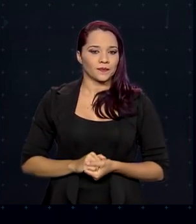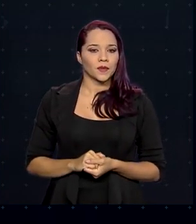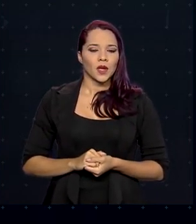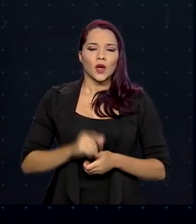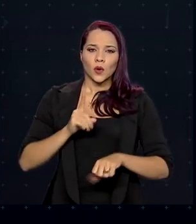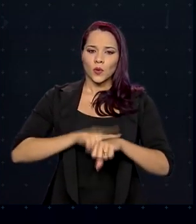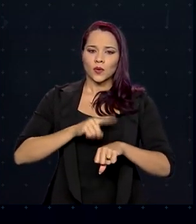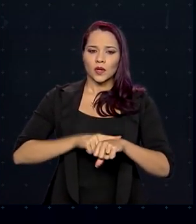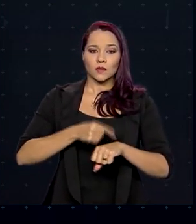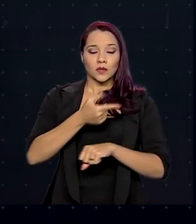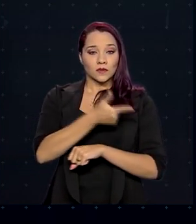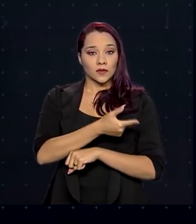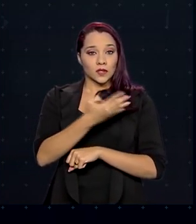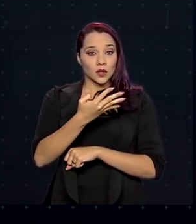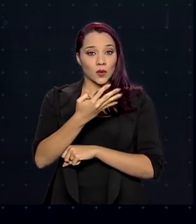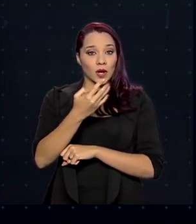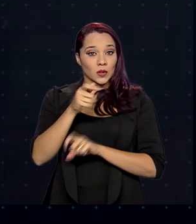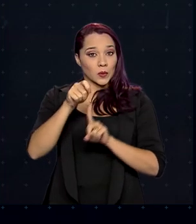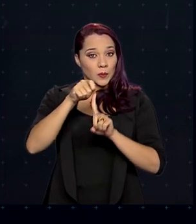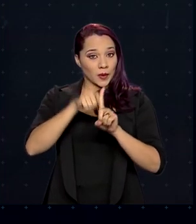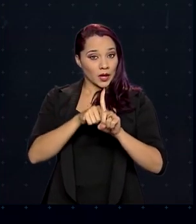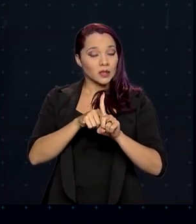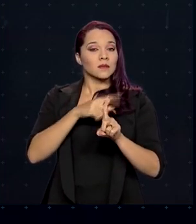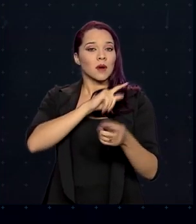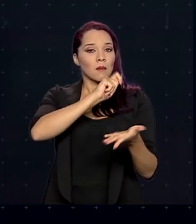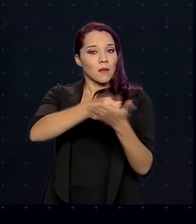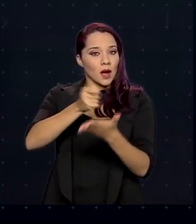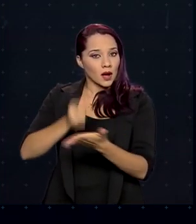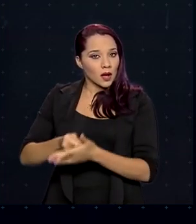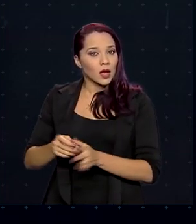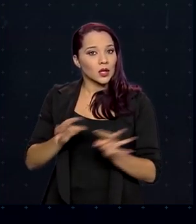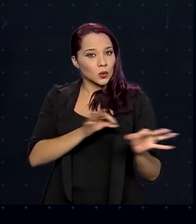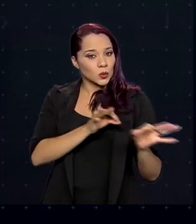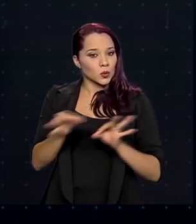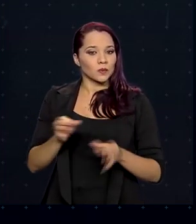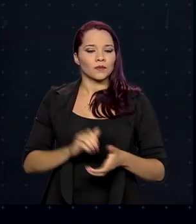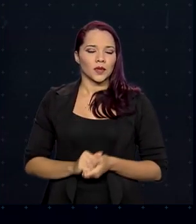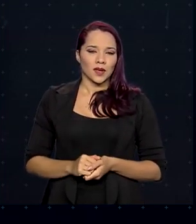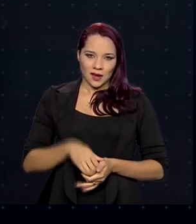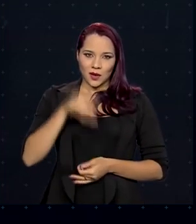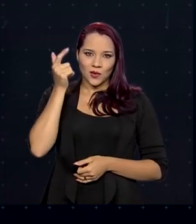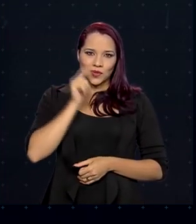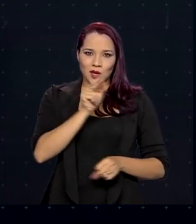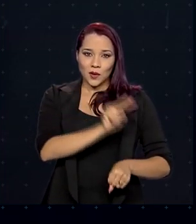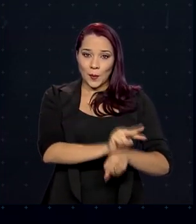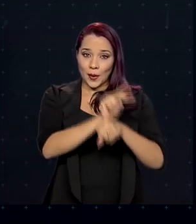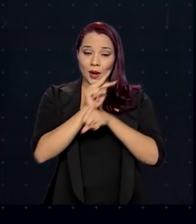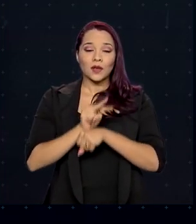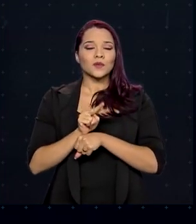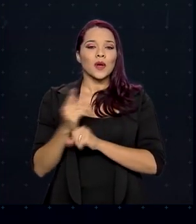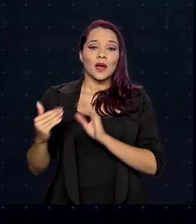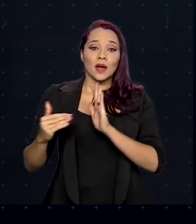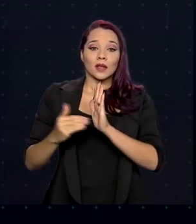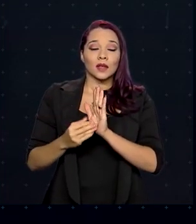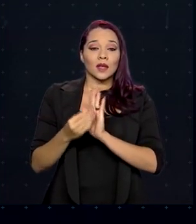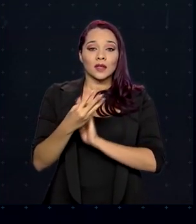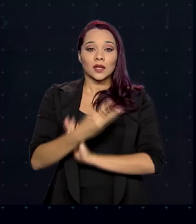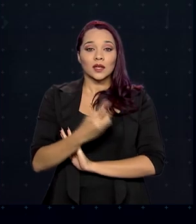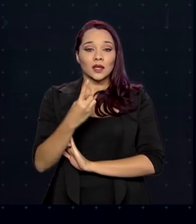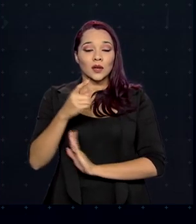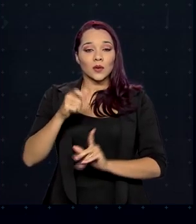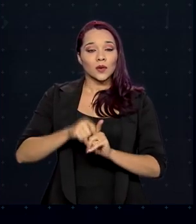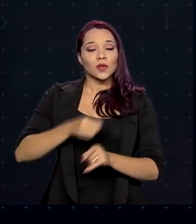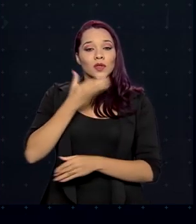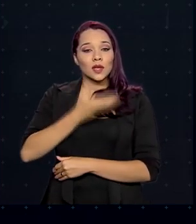prazo de 24 meses para quitar. E é possível contratar o crédito até 31 de